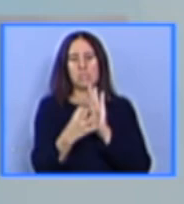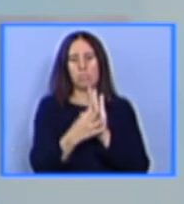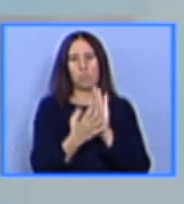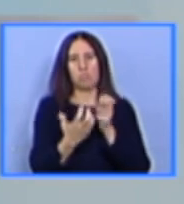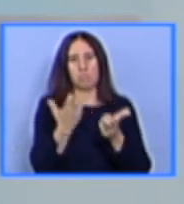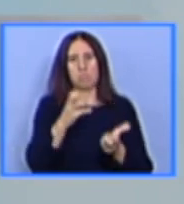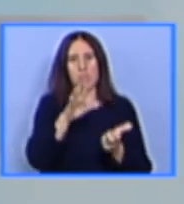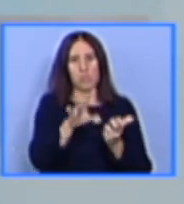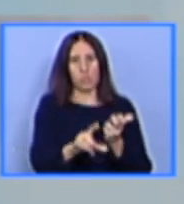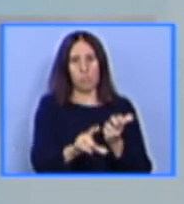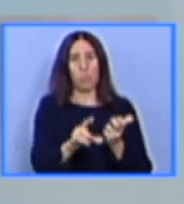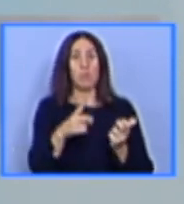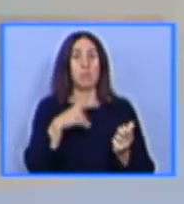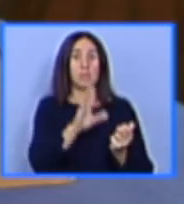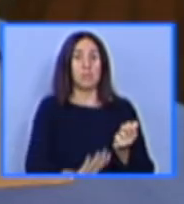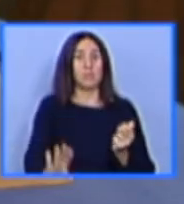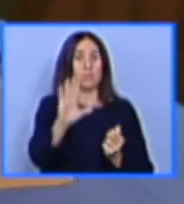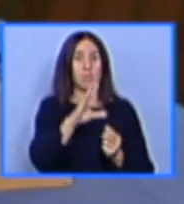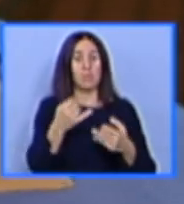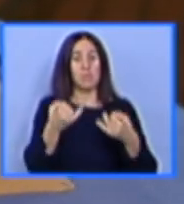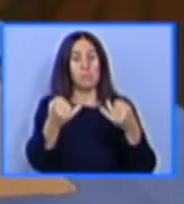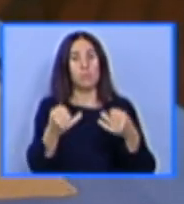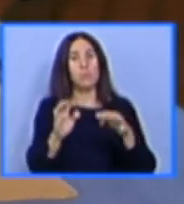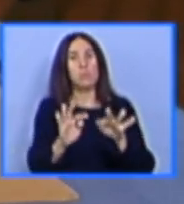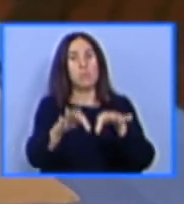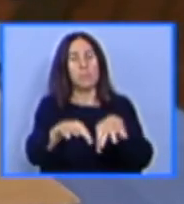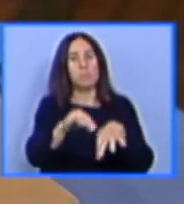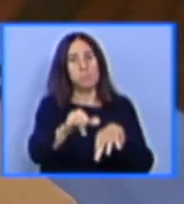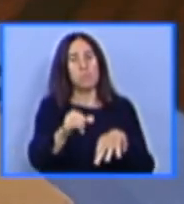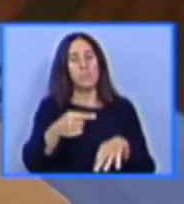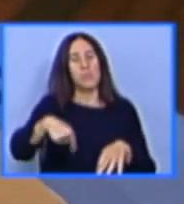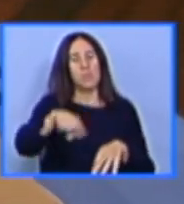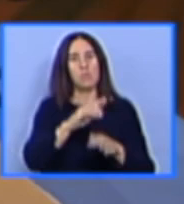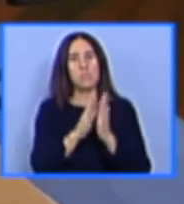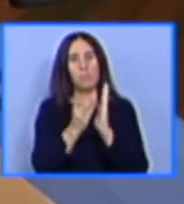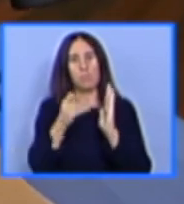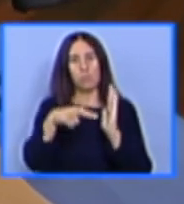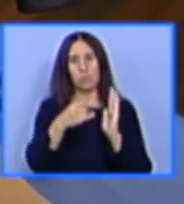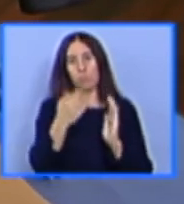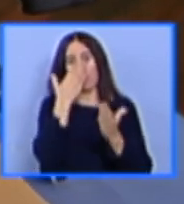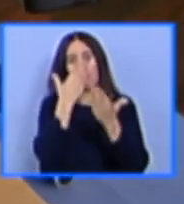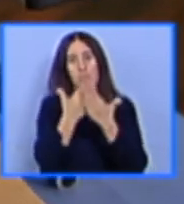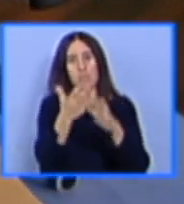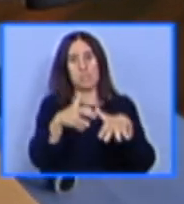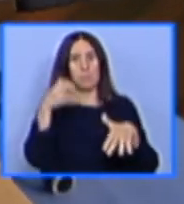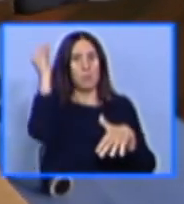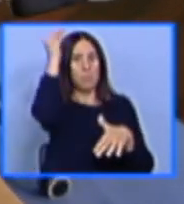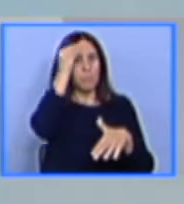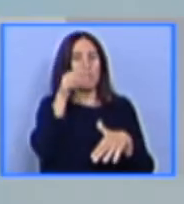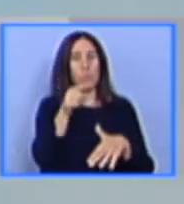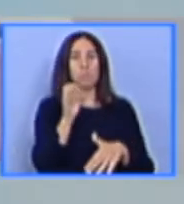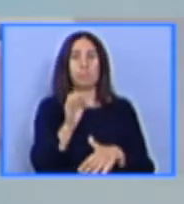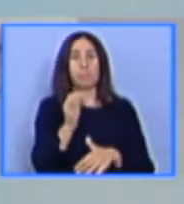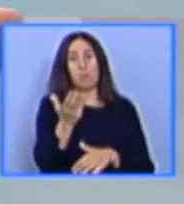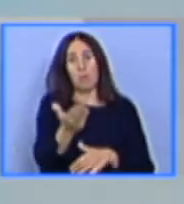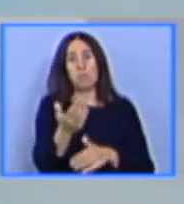Lisboa e da nacionalidade, e depois terminamos no Largo de São Bento, uma vez que é em frente à Assembleia da República, onde, em última instância, é